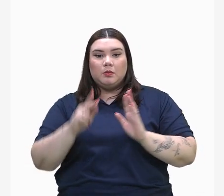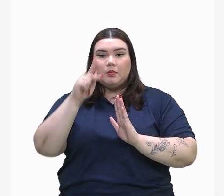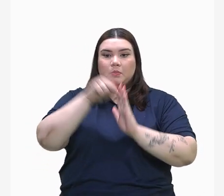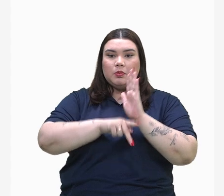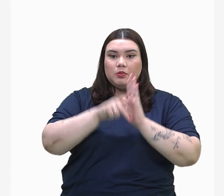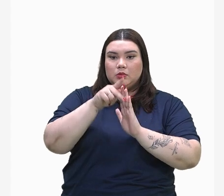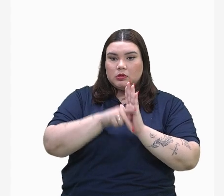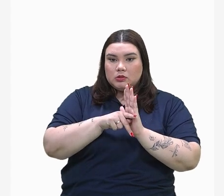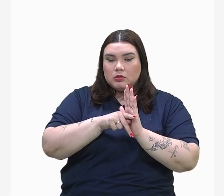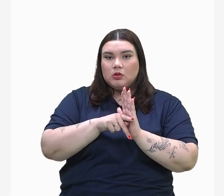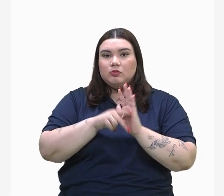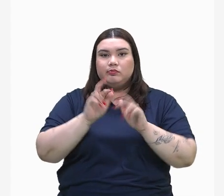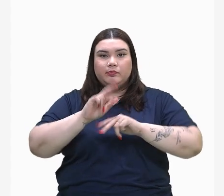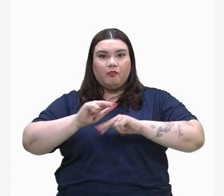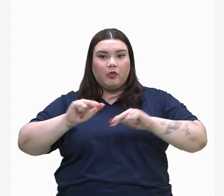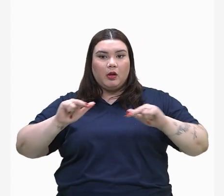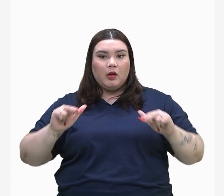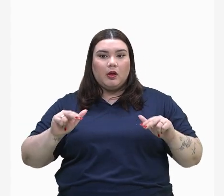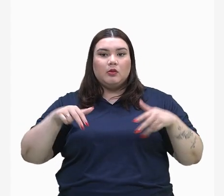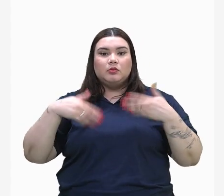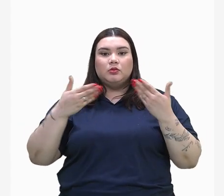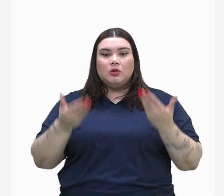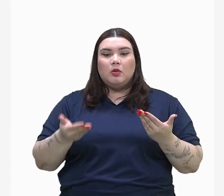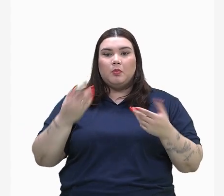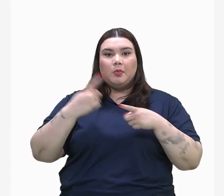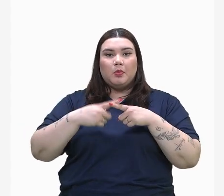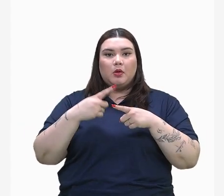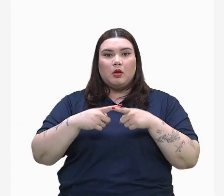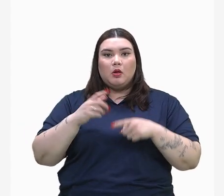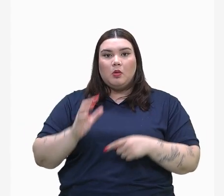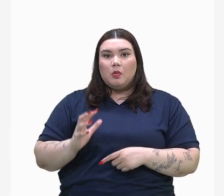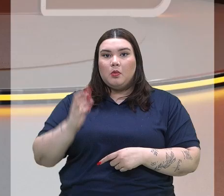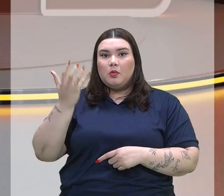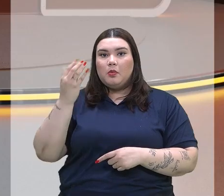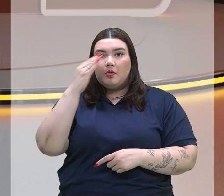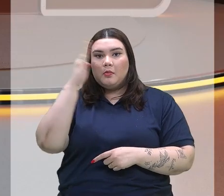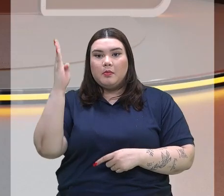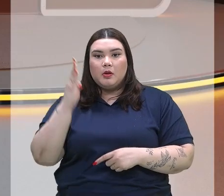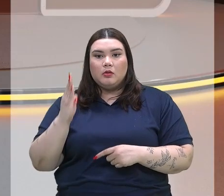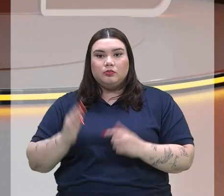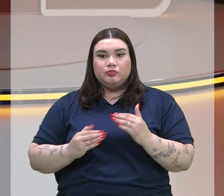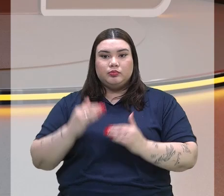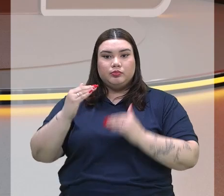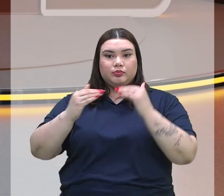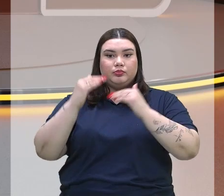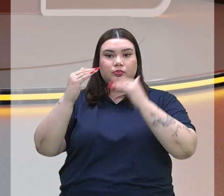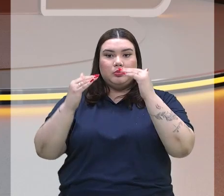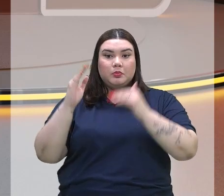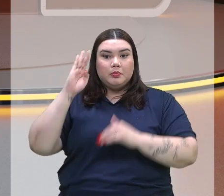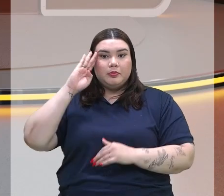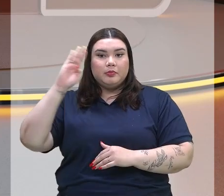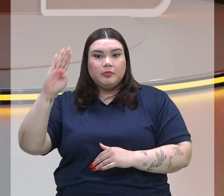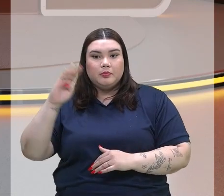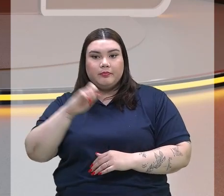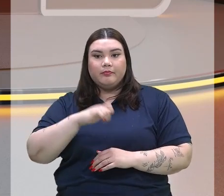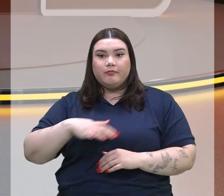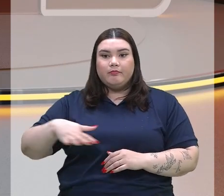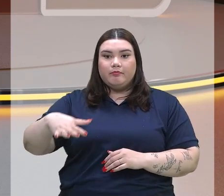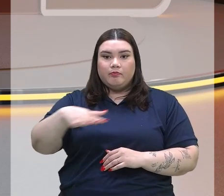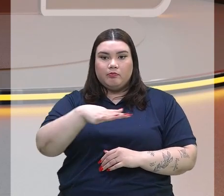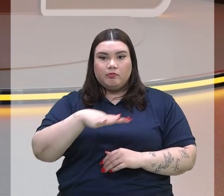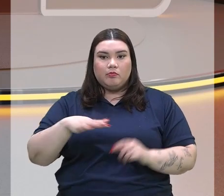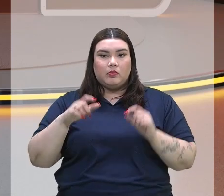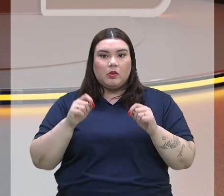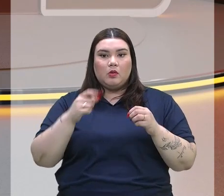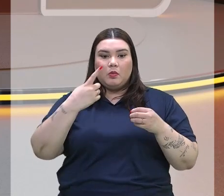de infraestrutura, até porque está ocorrendo o desenvolvimento do Brasil também, principalmente, né, na parte do litoral para